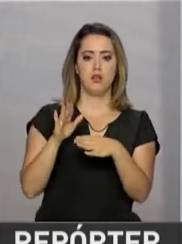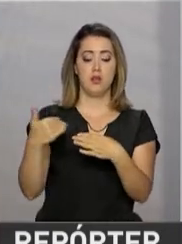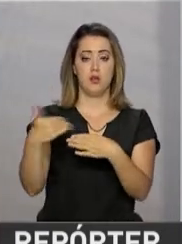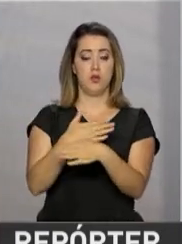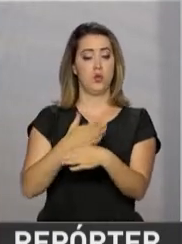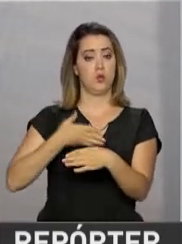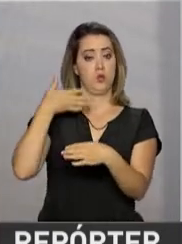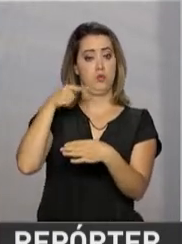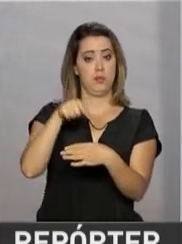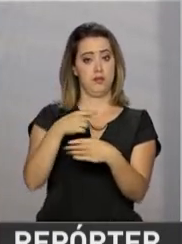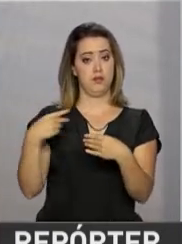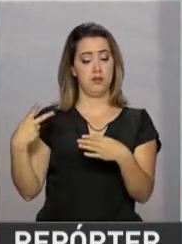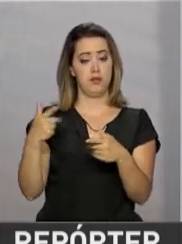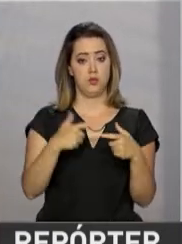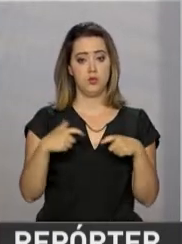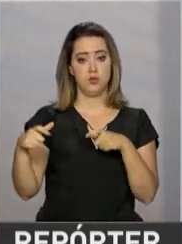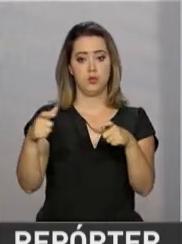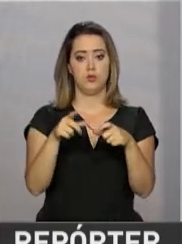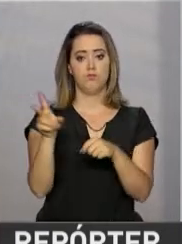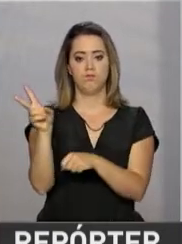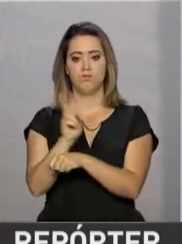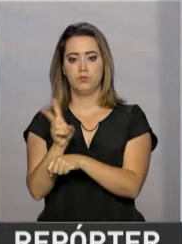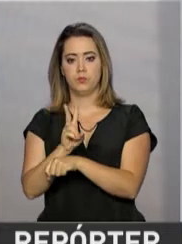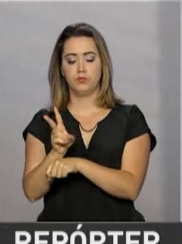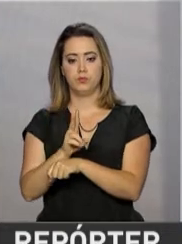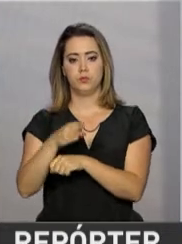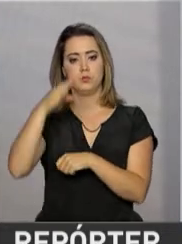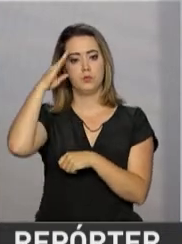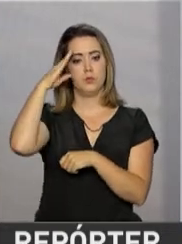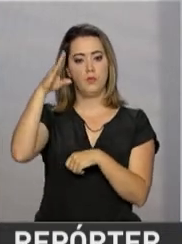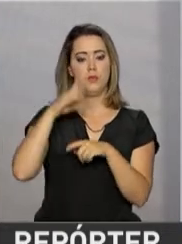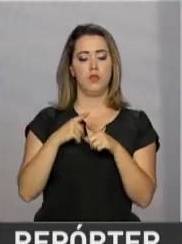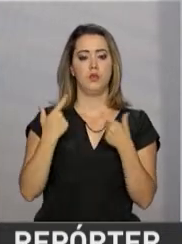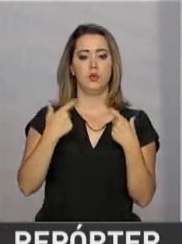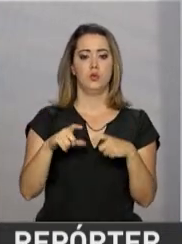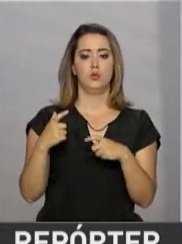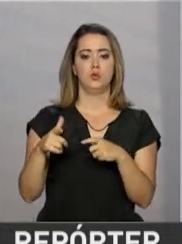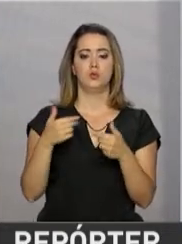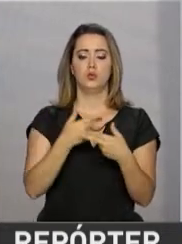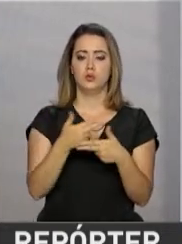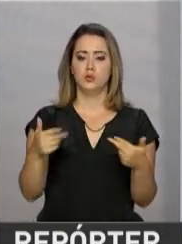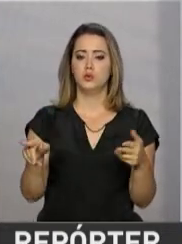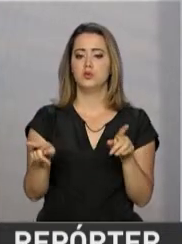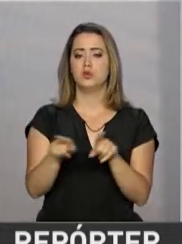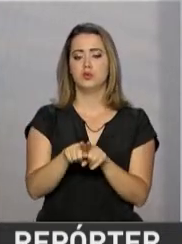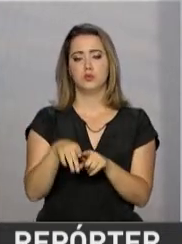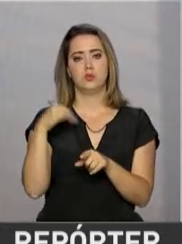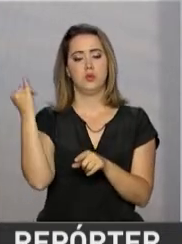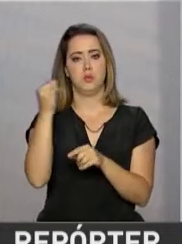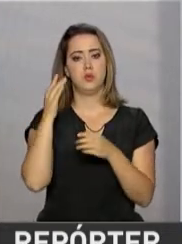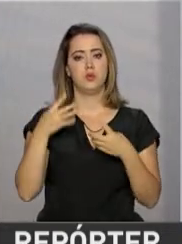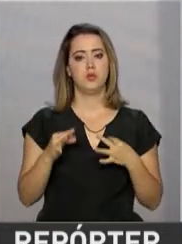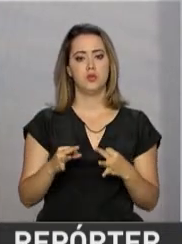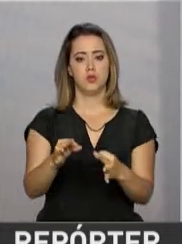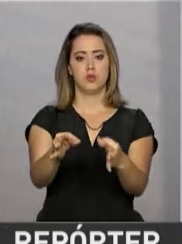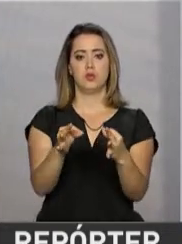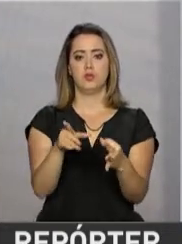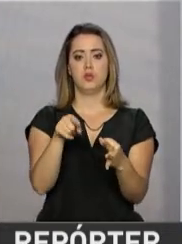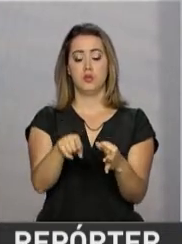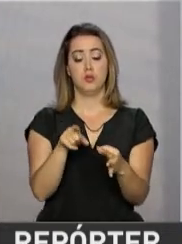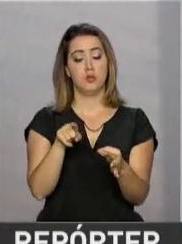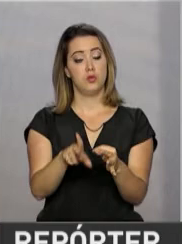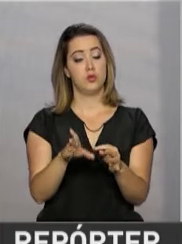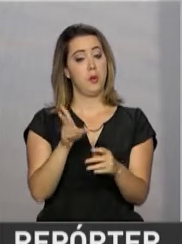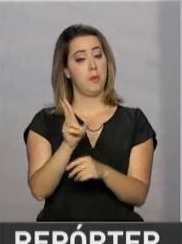o sistema de monitoramento de fronteiras do exército que trabalha com equipamentos de ponta e com o desenvolvimento de tecnologias